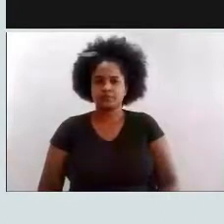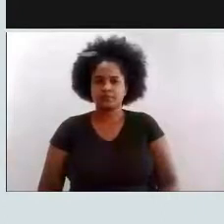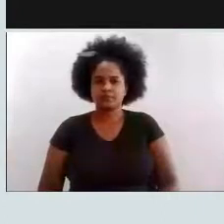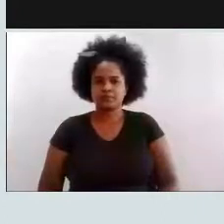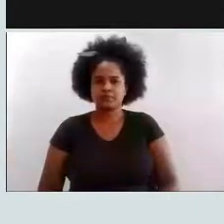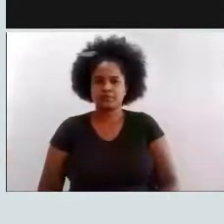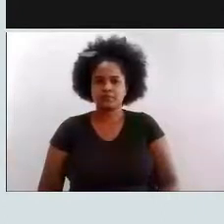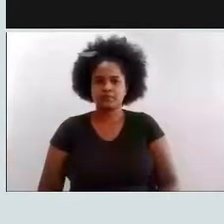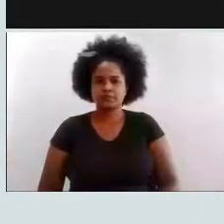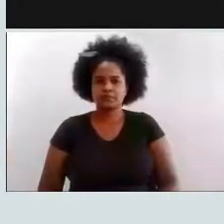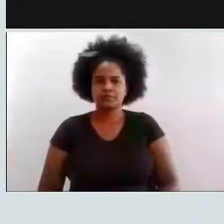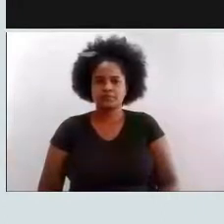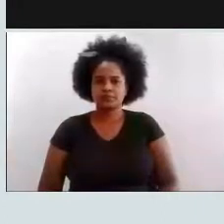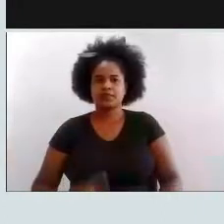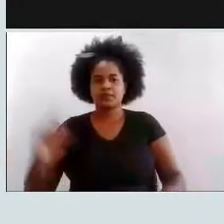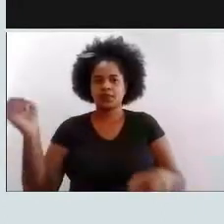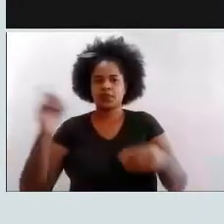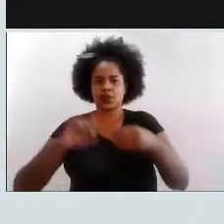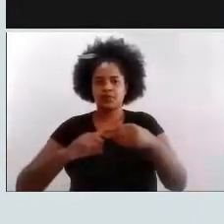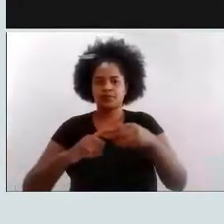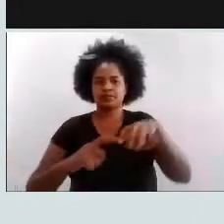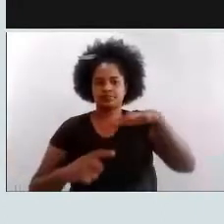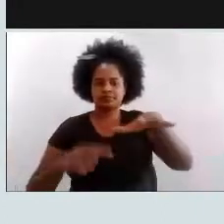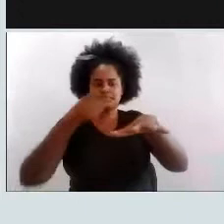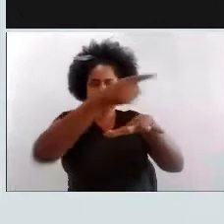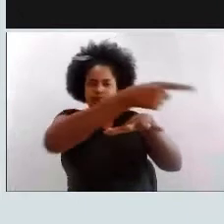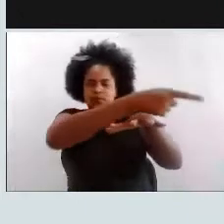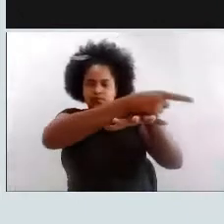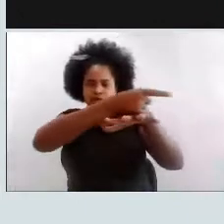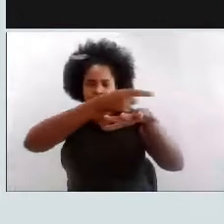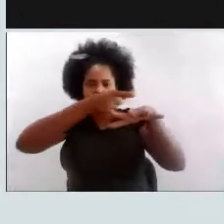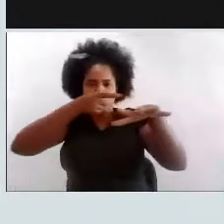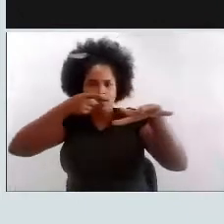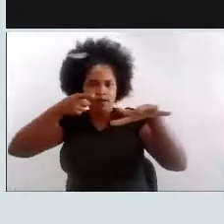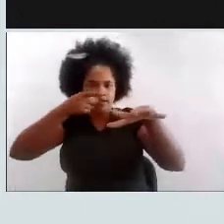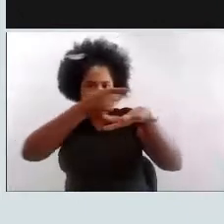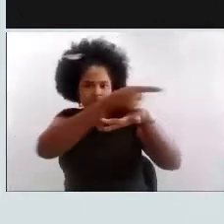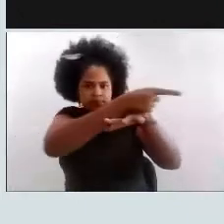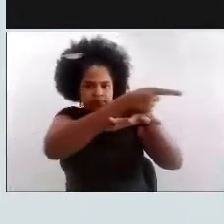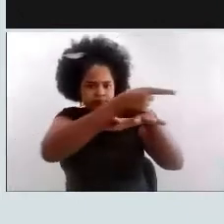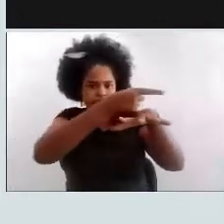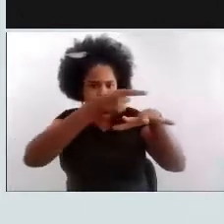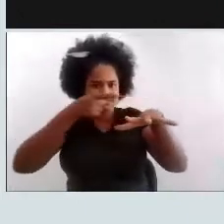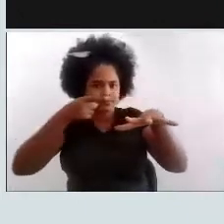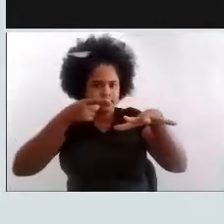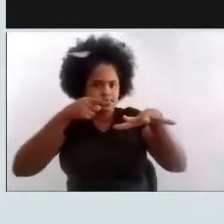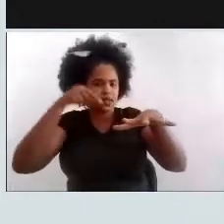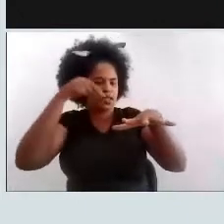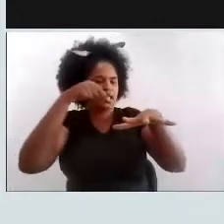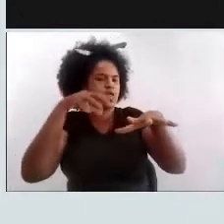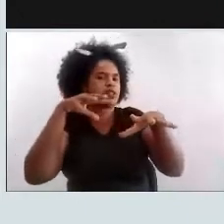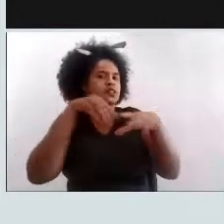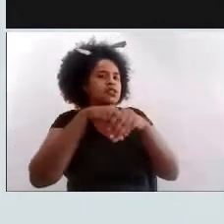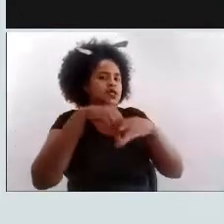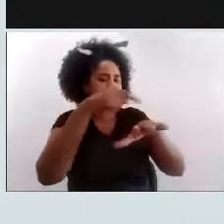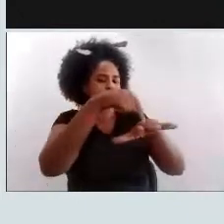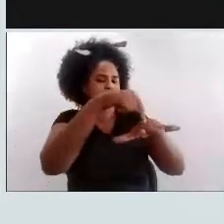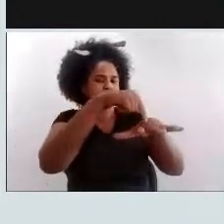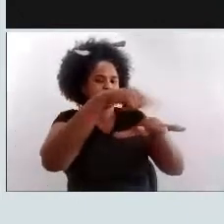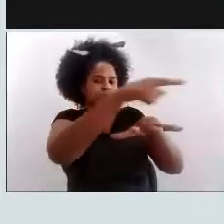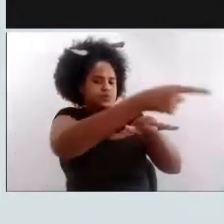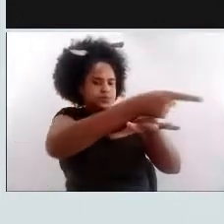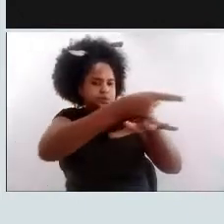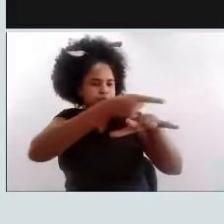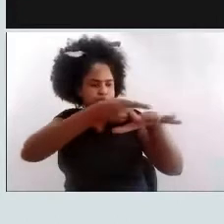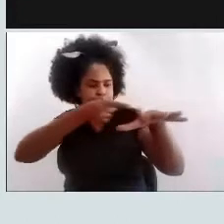Voltando novamente, uma reta, ela só está contida no plano quando pelo menos dois